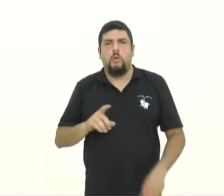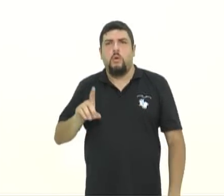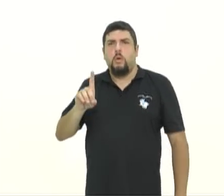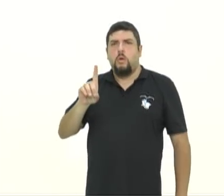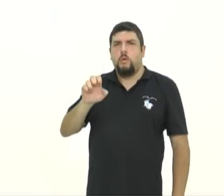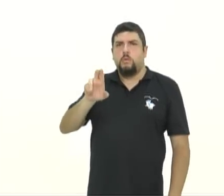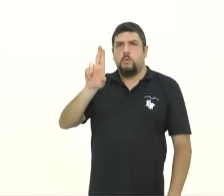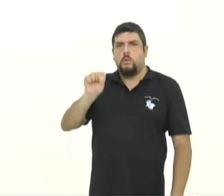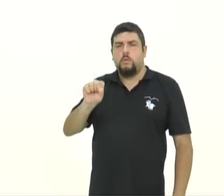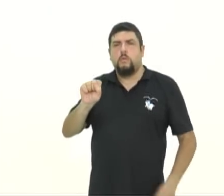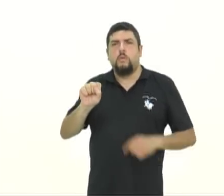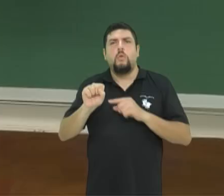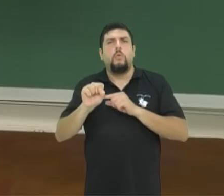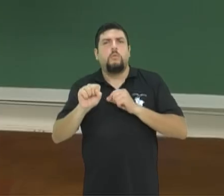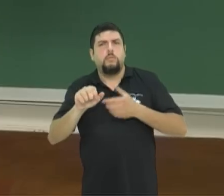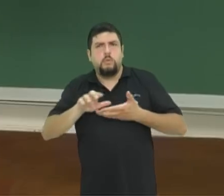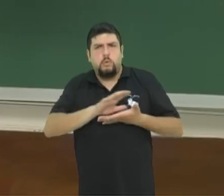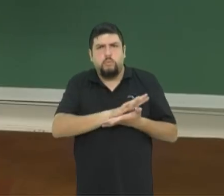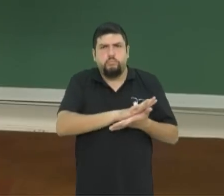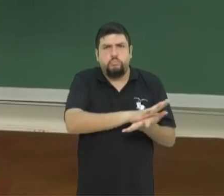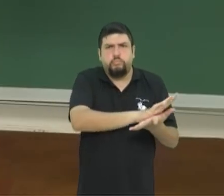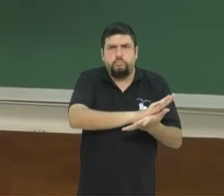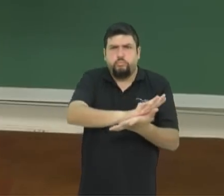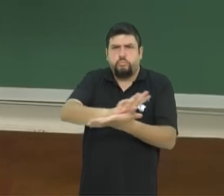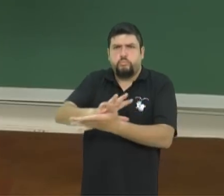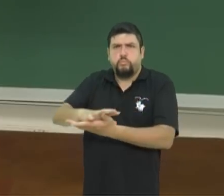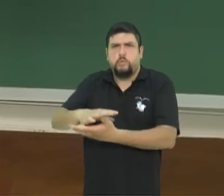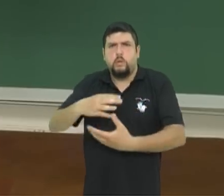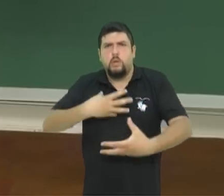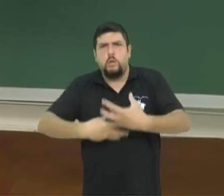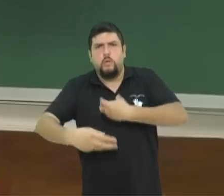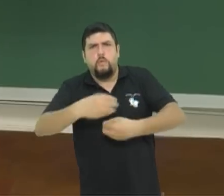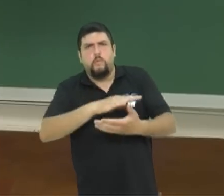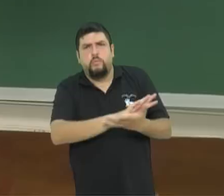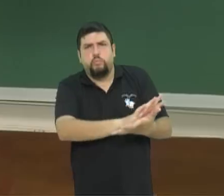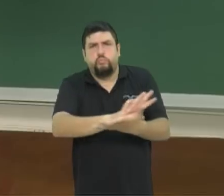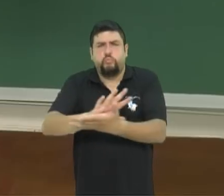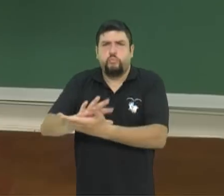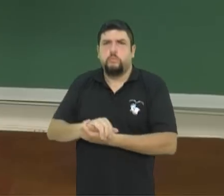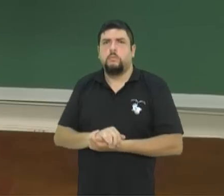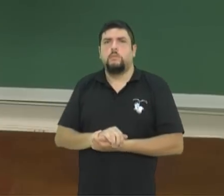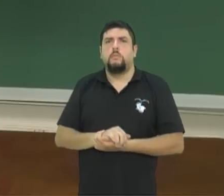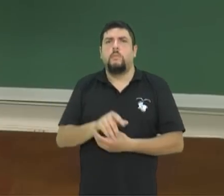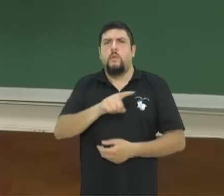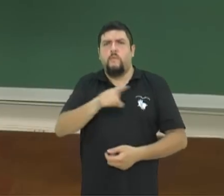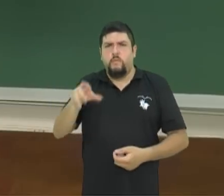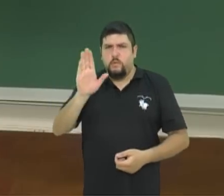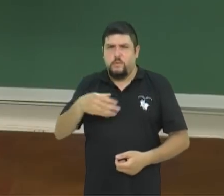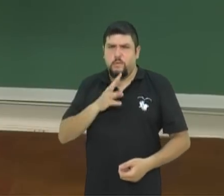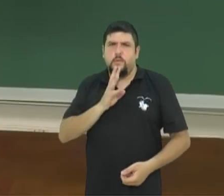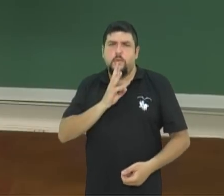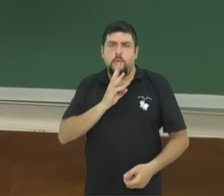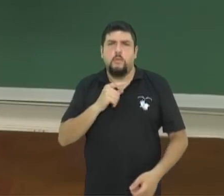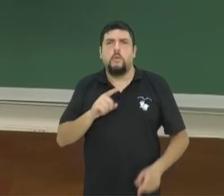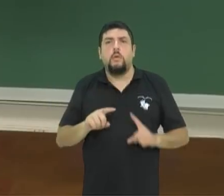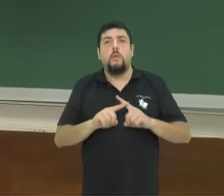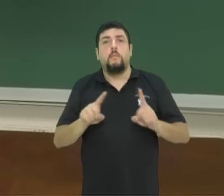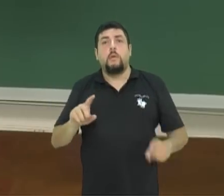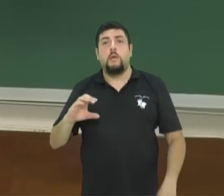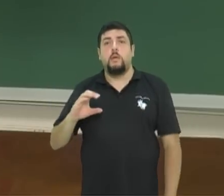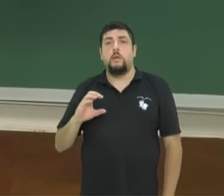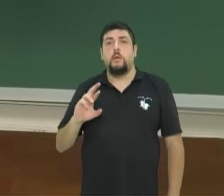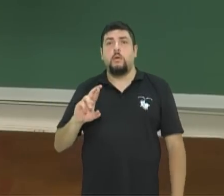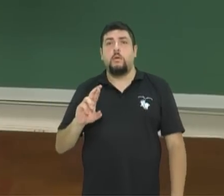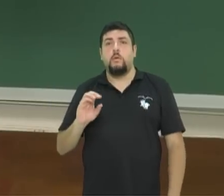do universo. Certo? Por curiosidade, né, vocês já provavelmente viram falar, né, mas a gente sabe que de Cronos